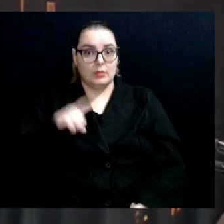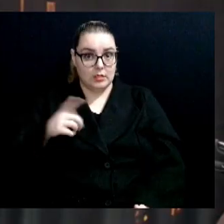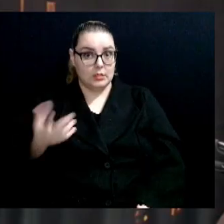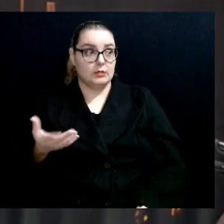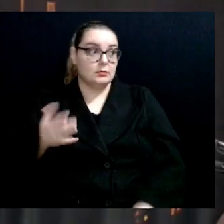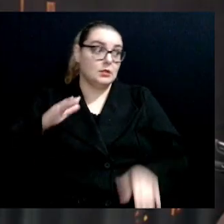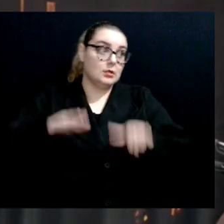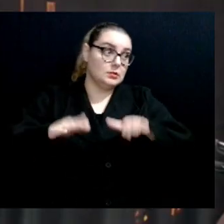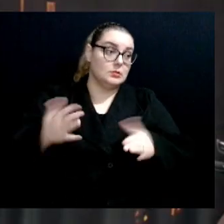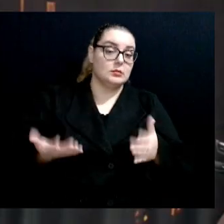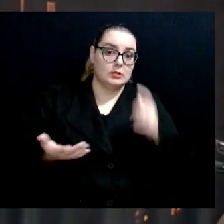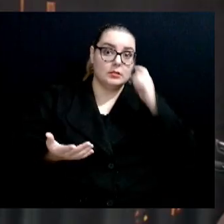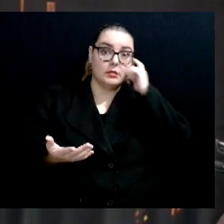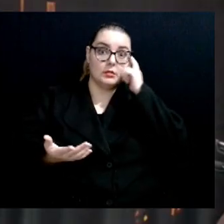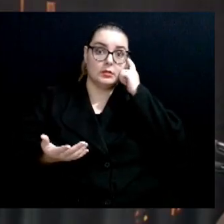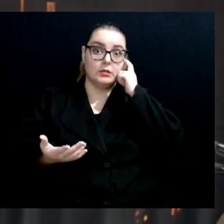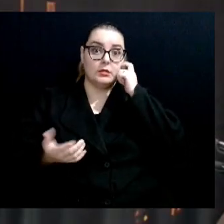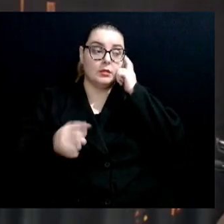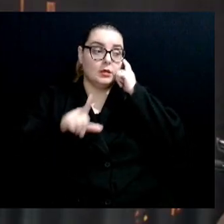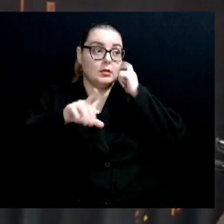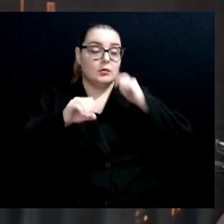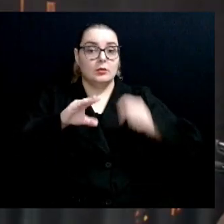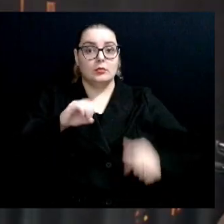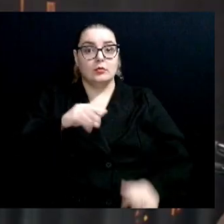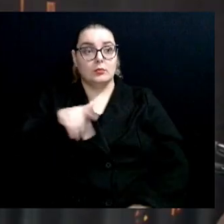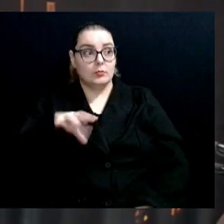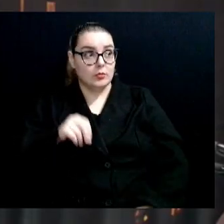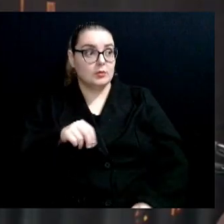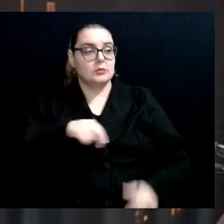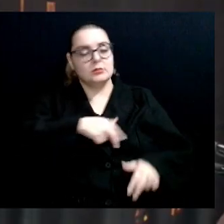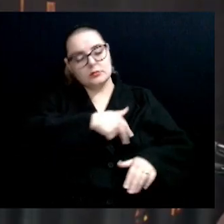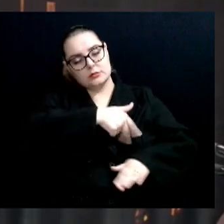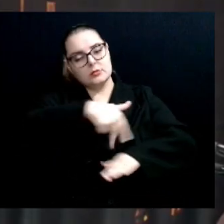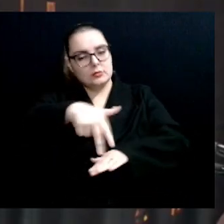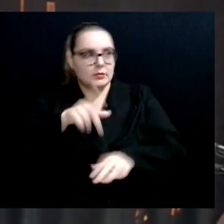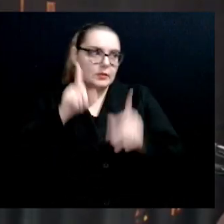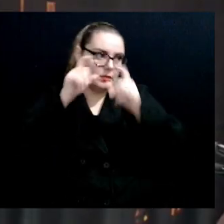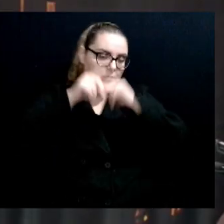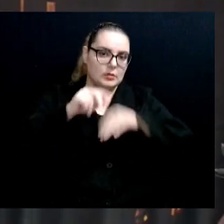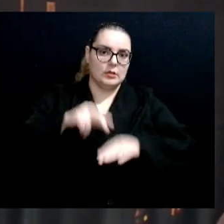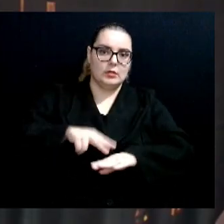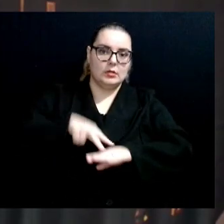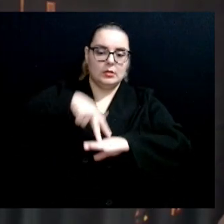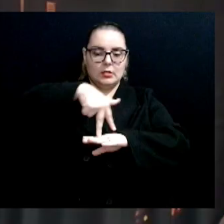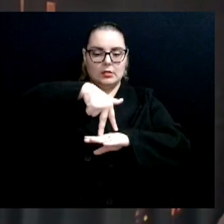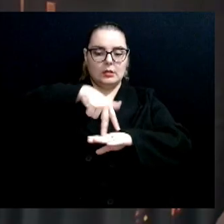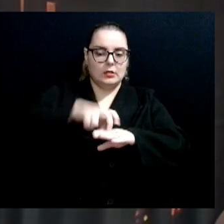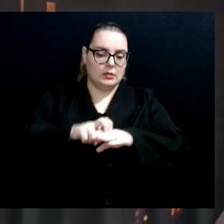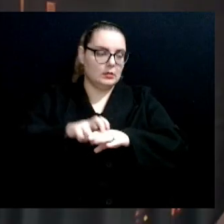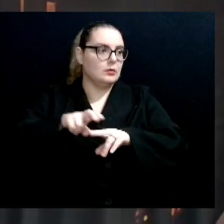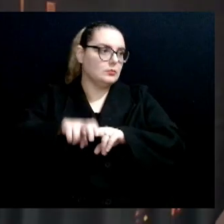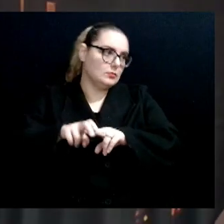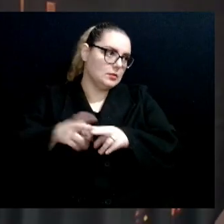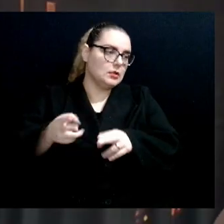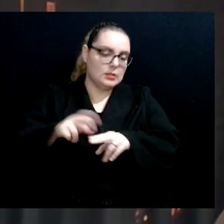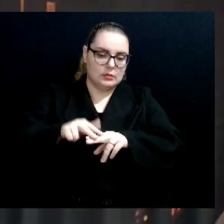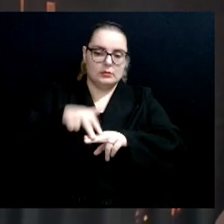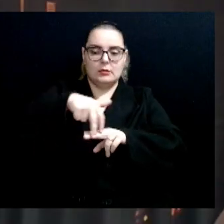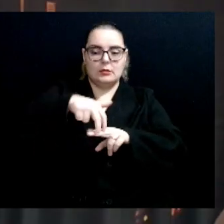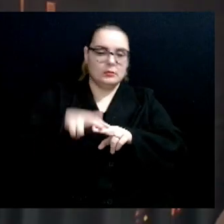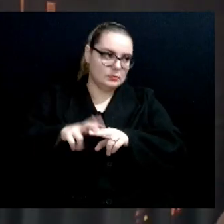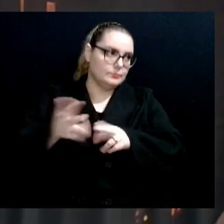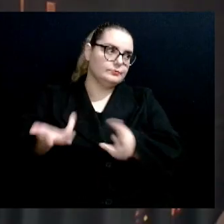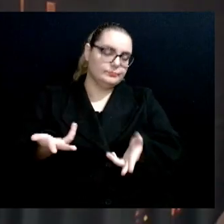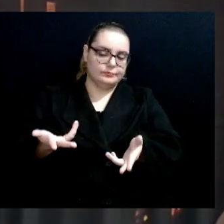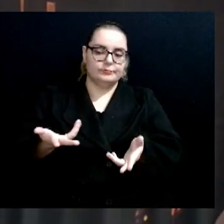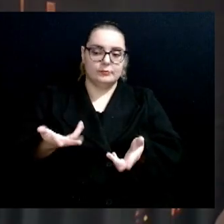a locomoção fica difícil, levantar ou sentar numa cadeira, né? Então precisa